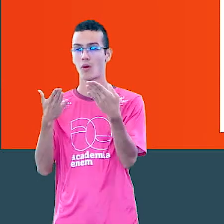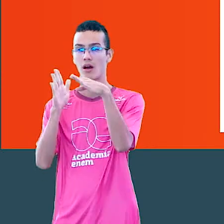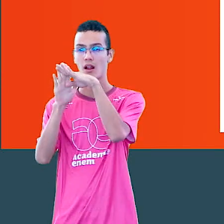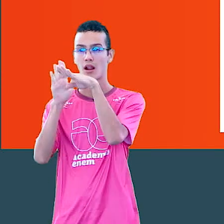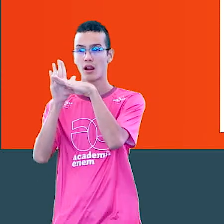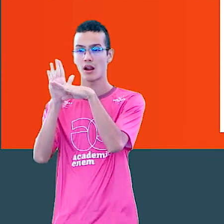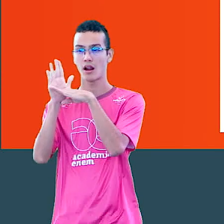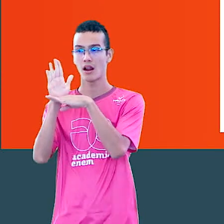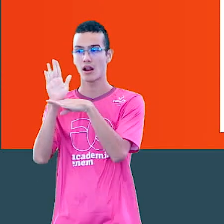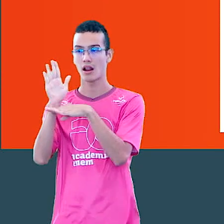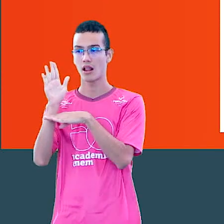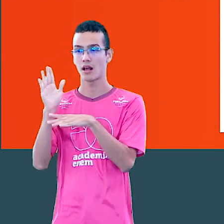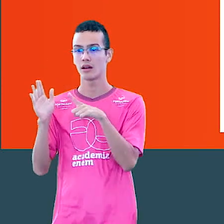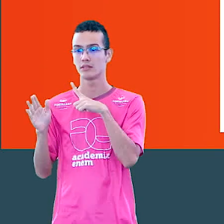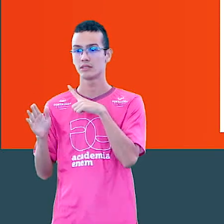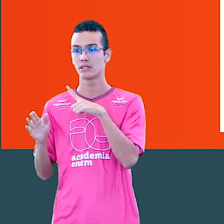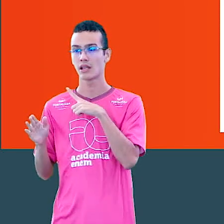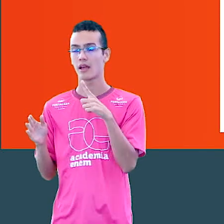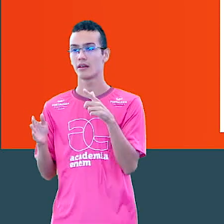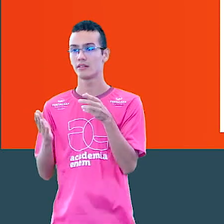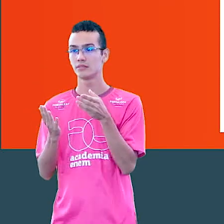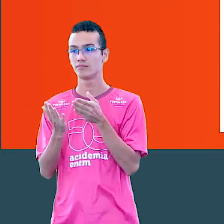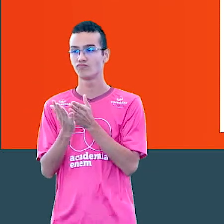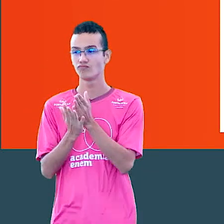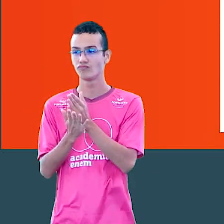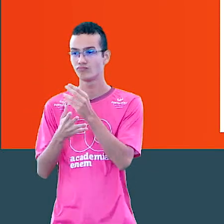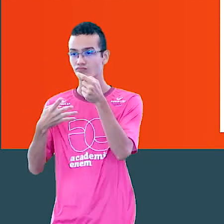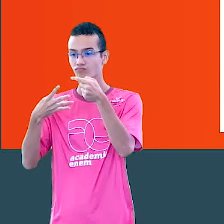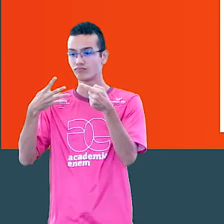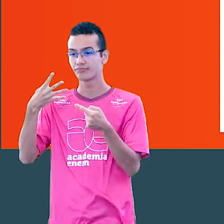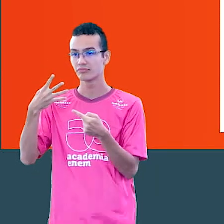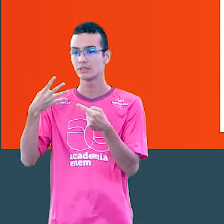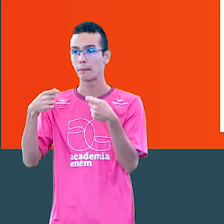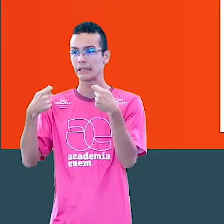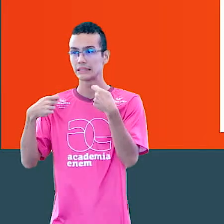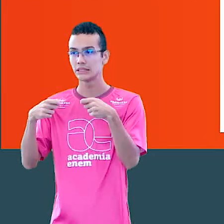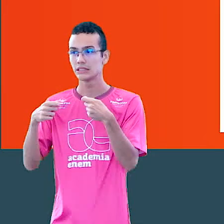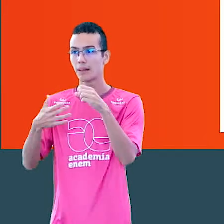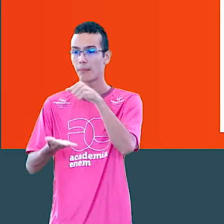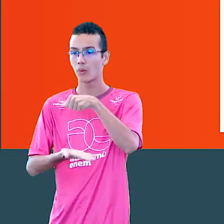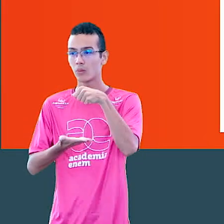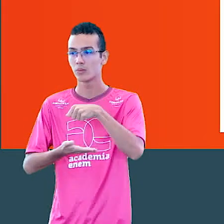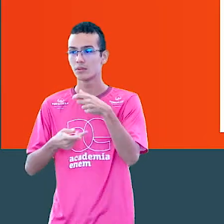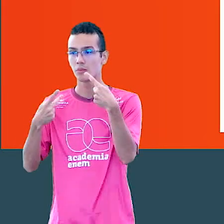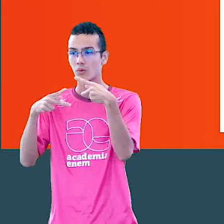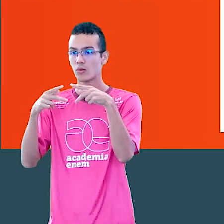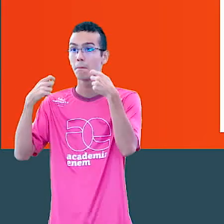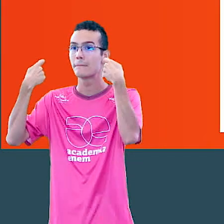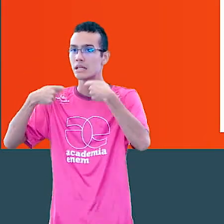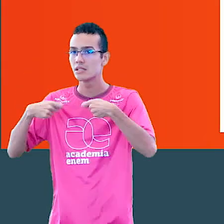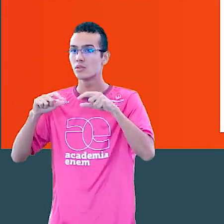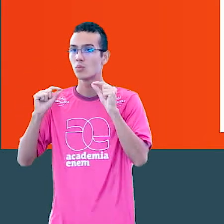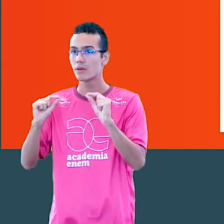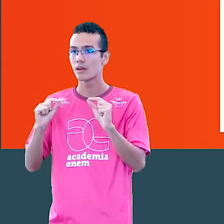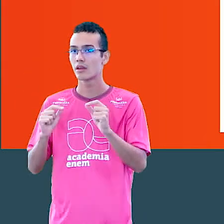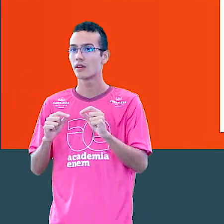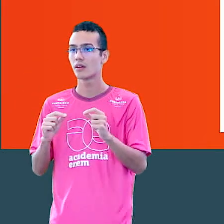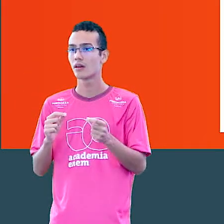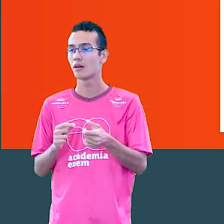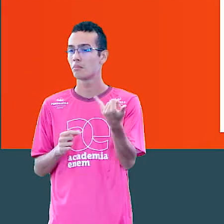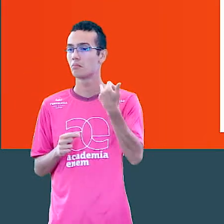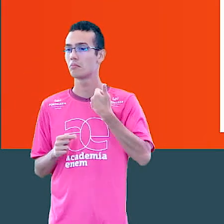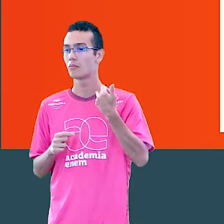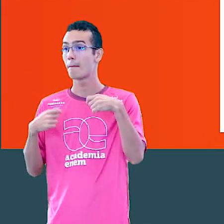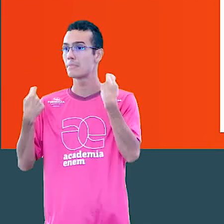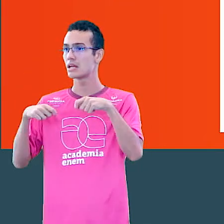concorrer a uma bolsa no ProUni, né? Eu já ouvi muita gente falar que você necessariamente precisa estar inscrito no CAD único.